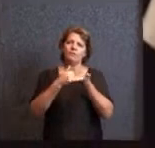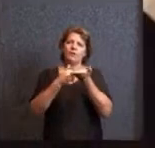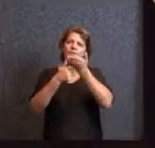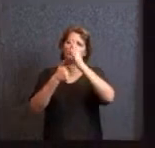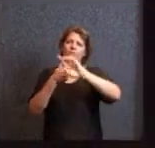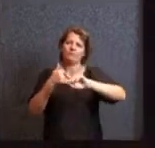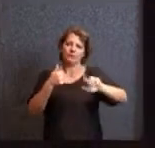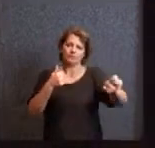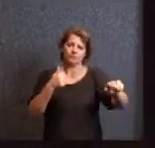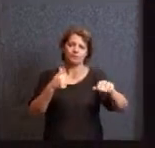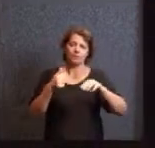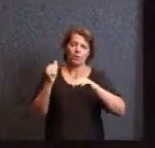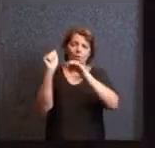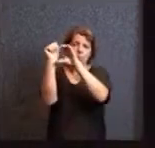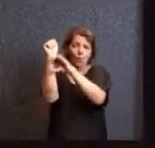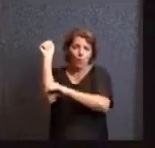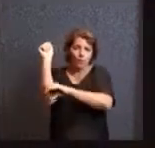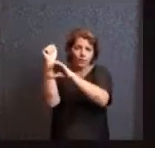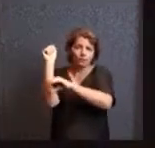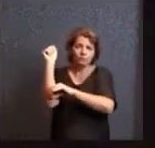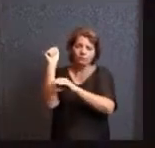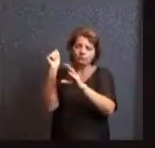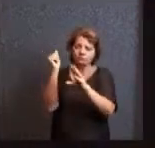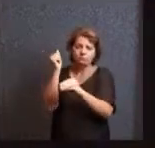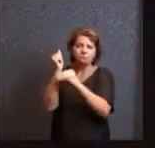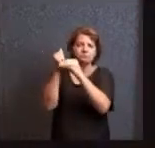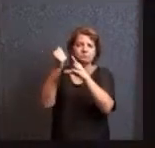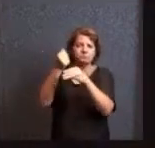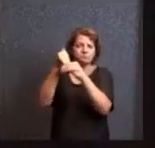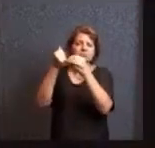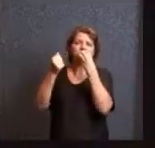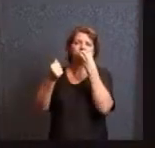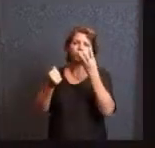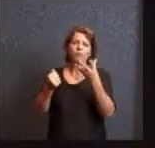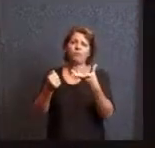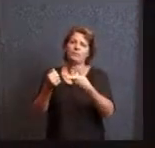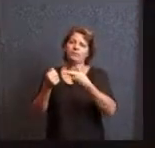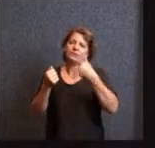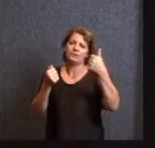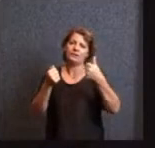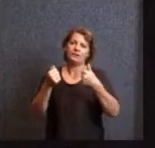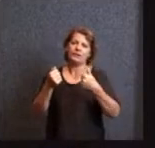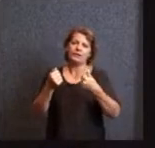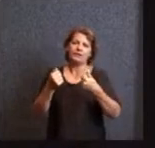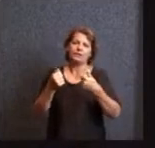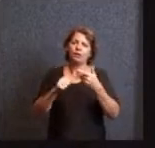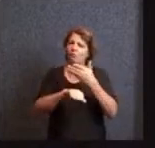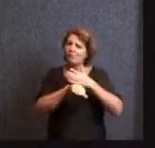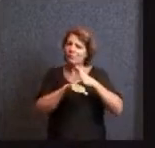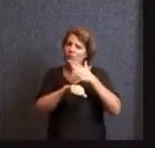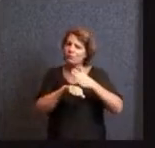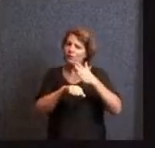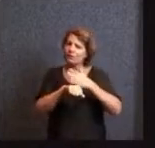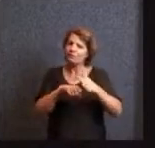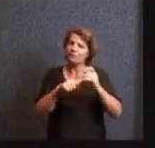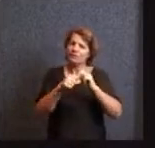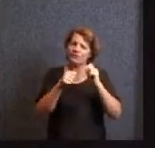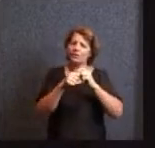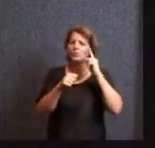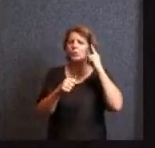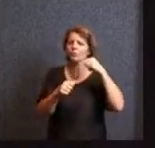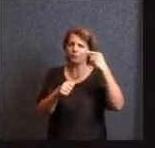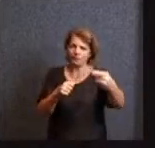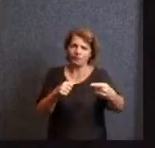seu currículo, é uma experiência fora da convencional, do que vocês já estão acostumados a fazer no cotidiano. É